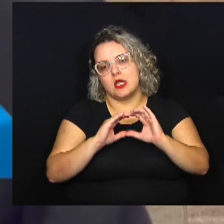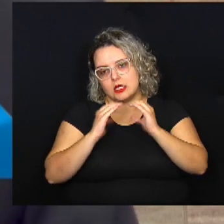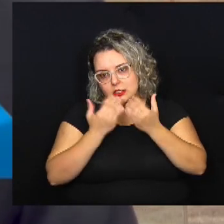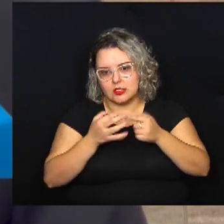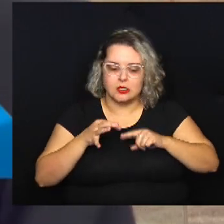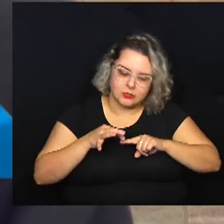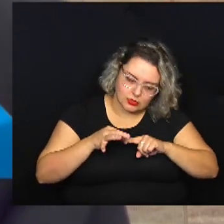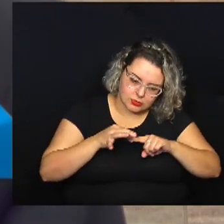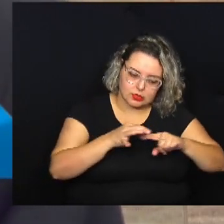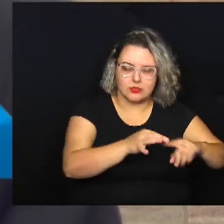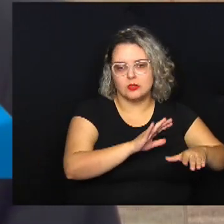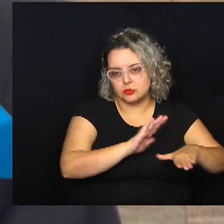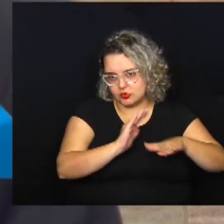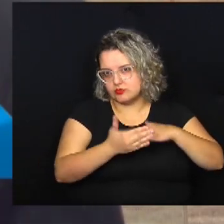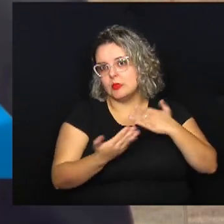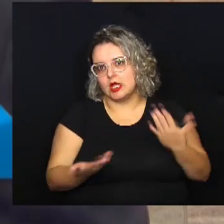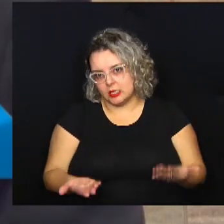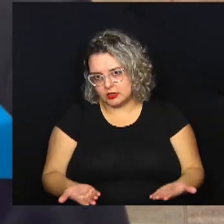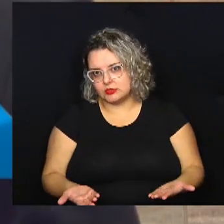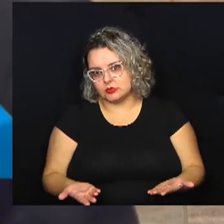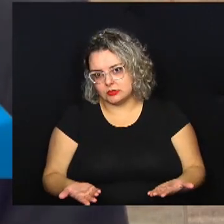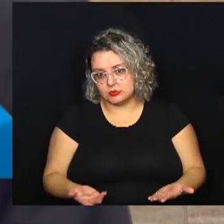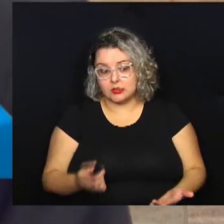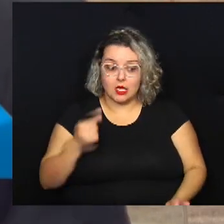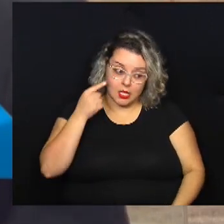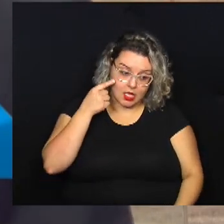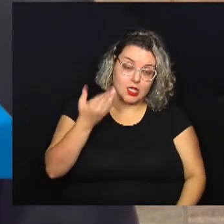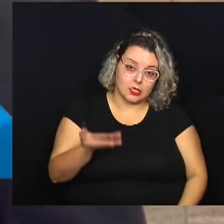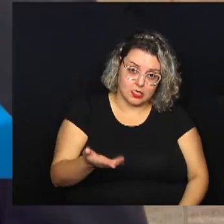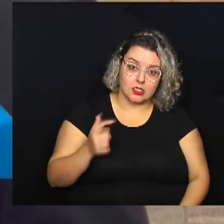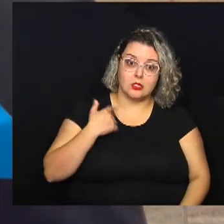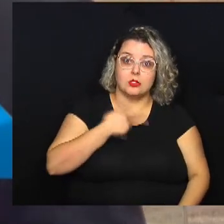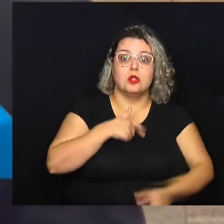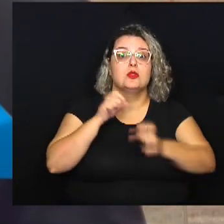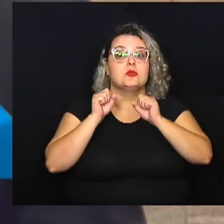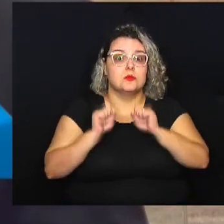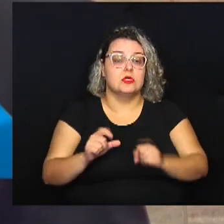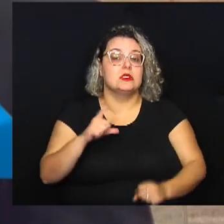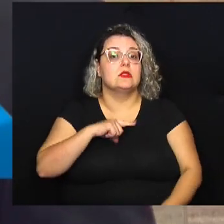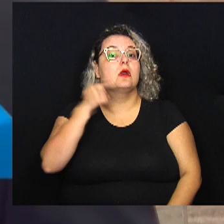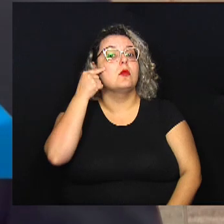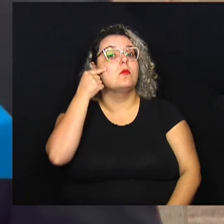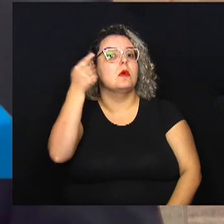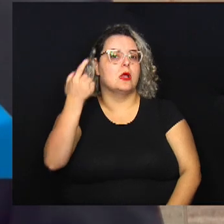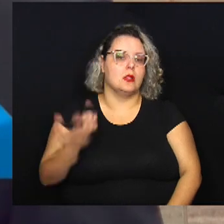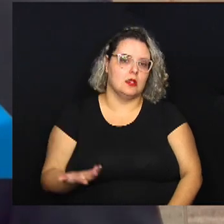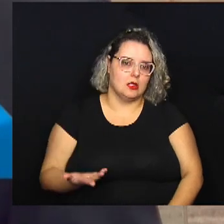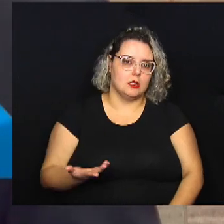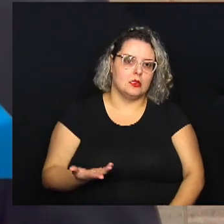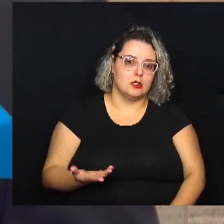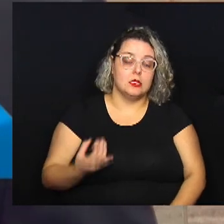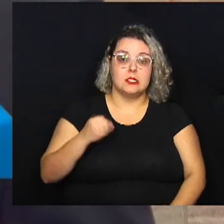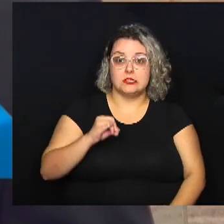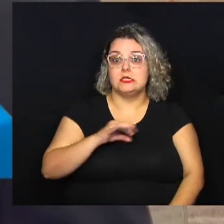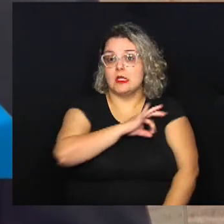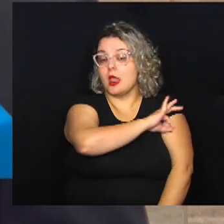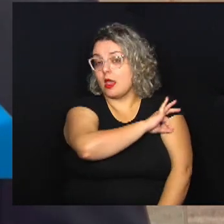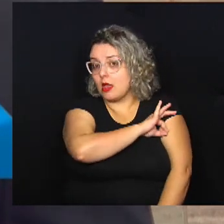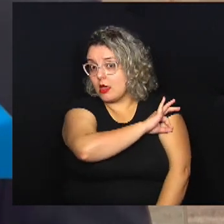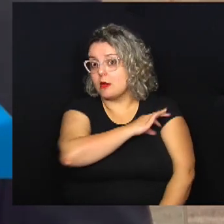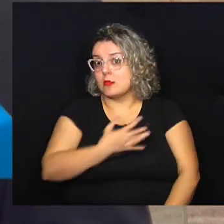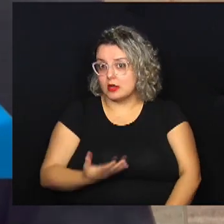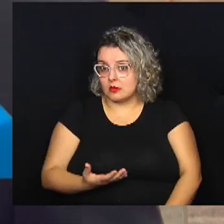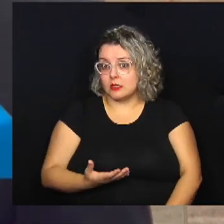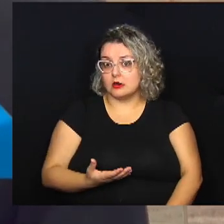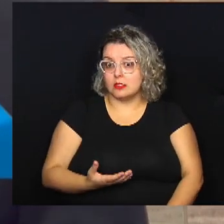os bairros, enfim. Então a ideia é que nós possamos ter uma noção disso, se a prefeitura